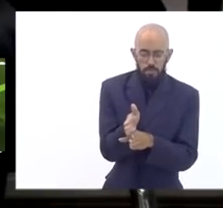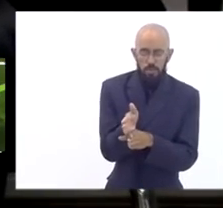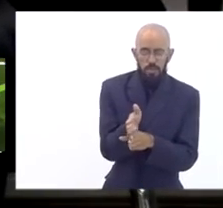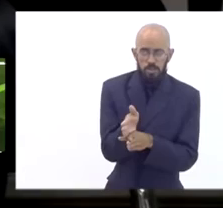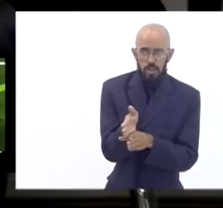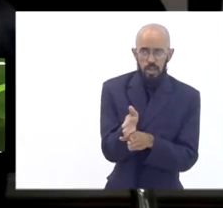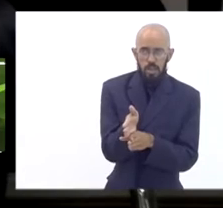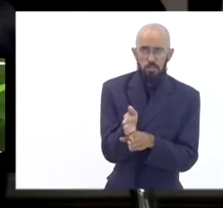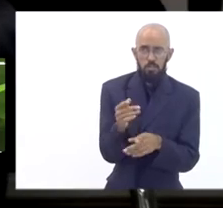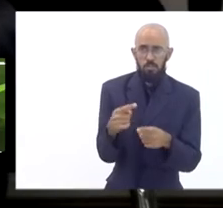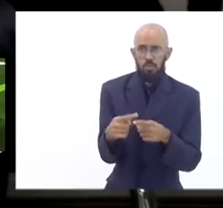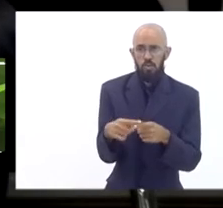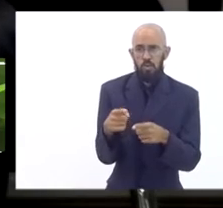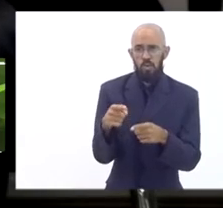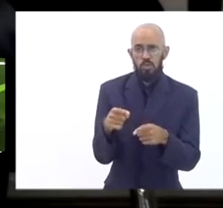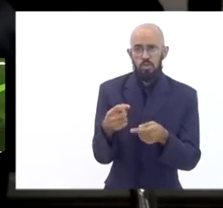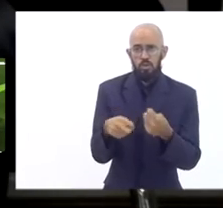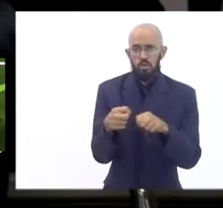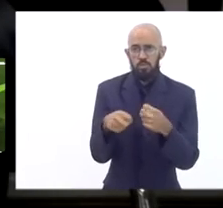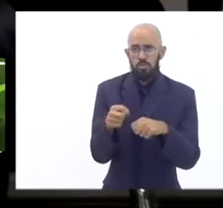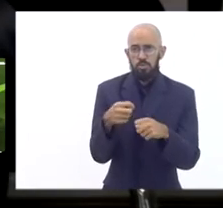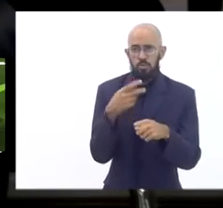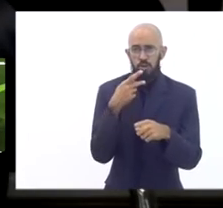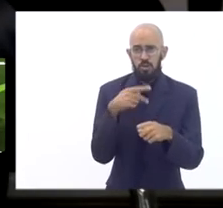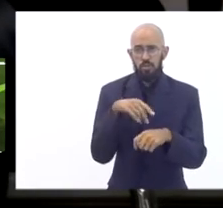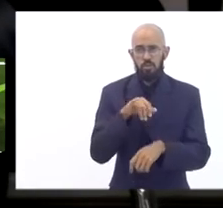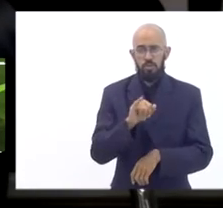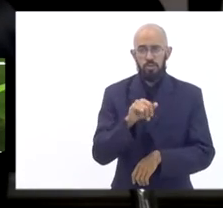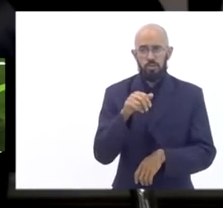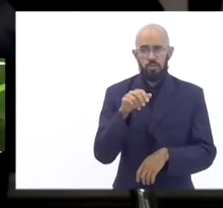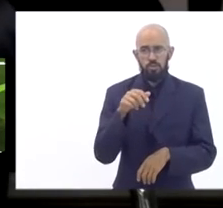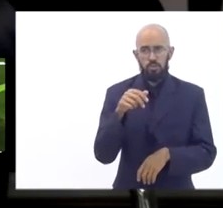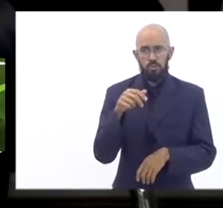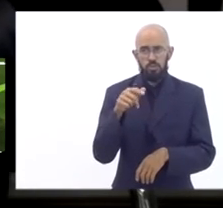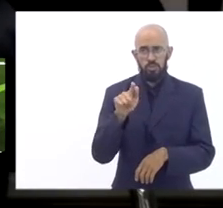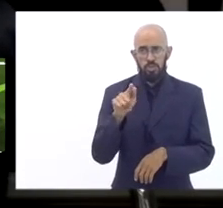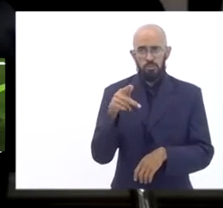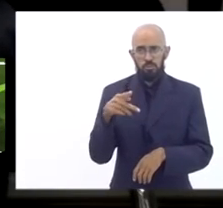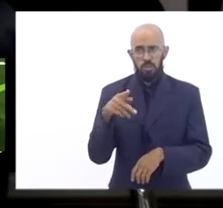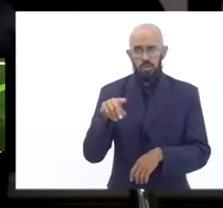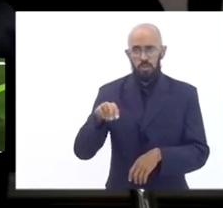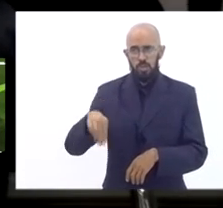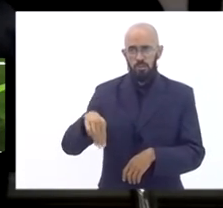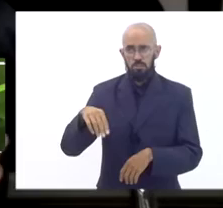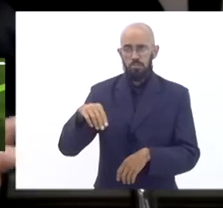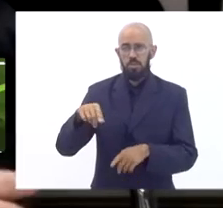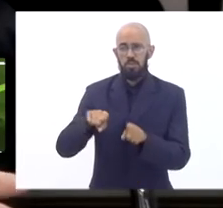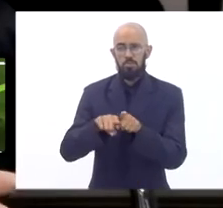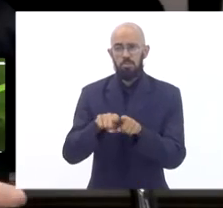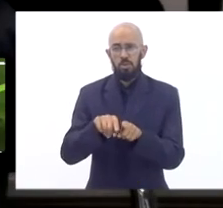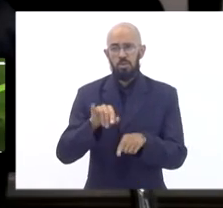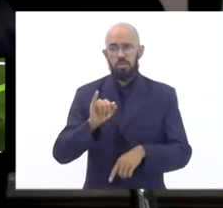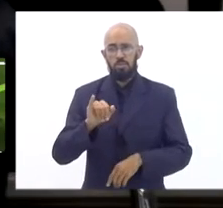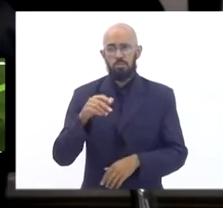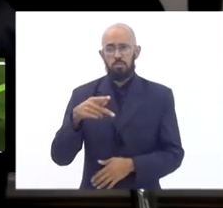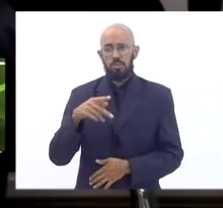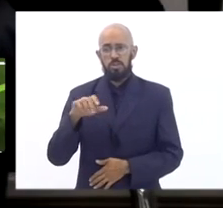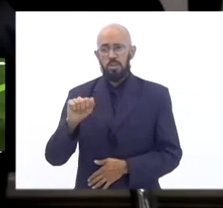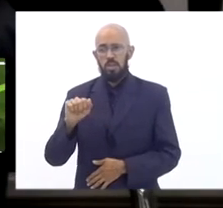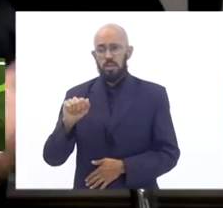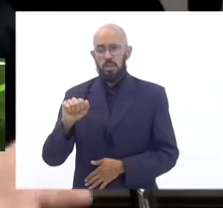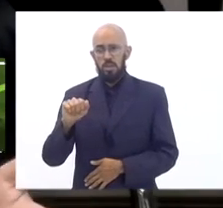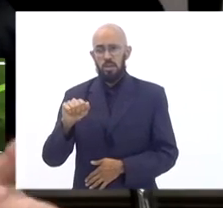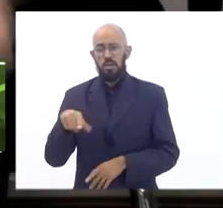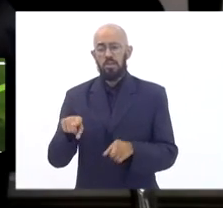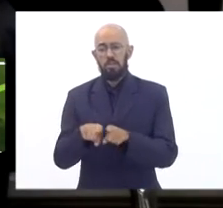estão prevendo, por exemplo, que vai chegar um ponto que o IPCA e o IGPM vão se reencontrar na curva, e aí a gente mantendo o IPCA, a